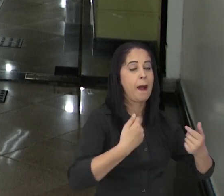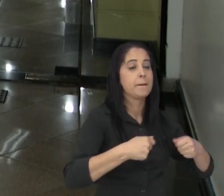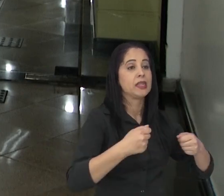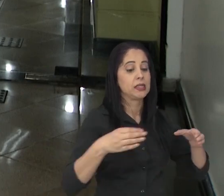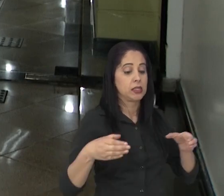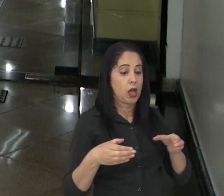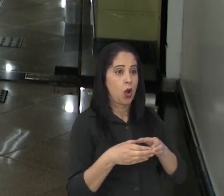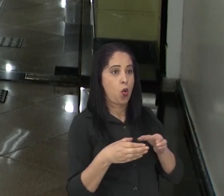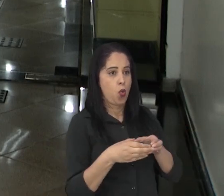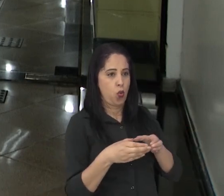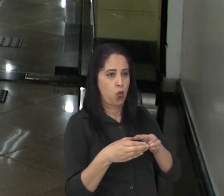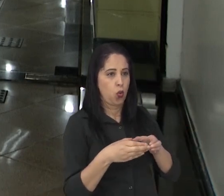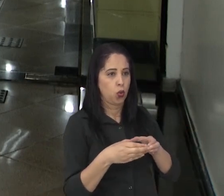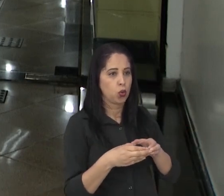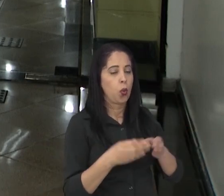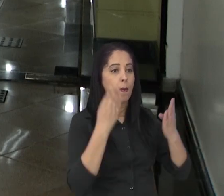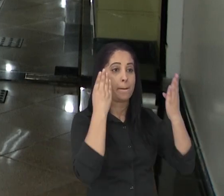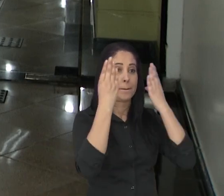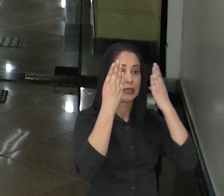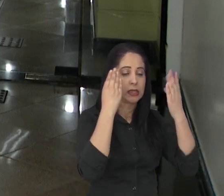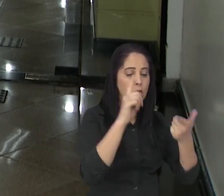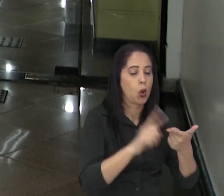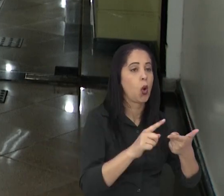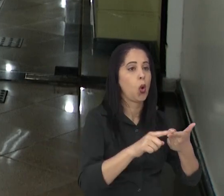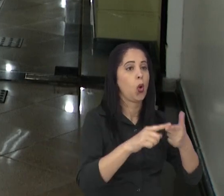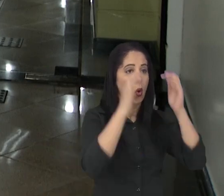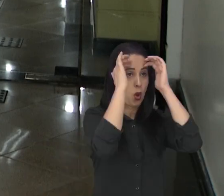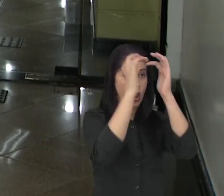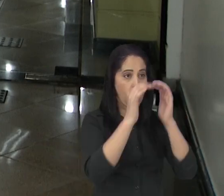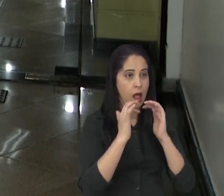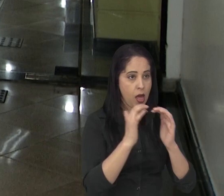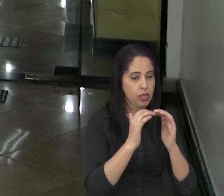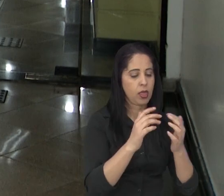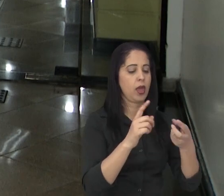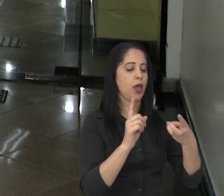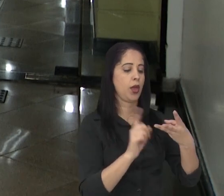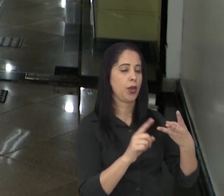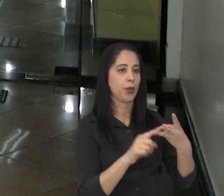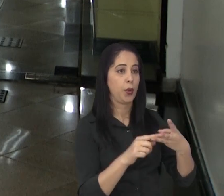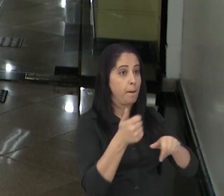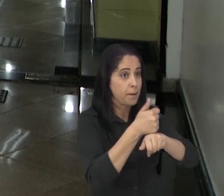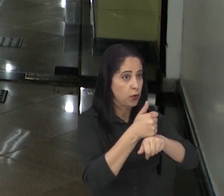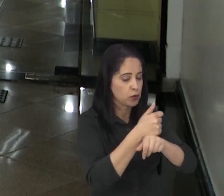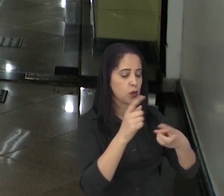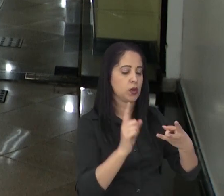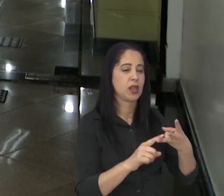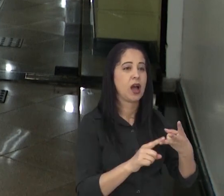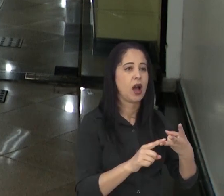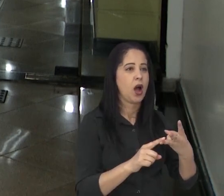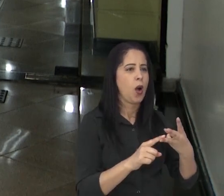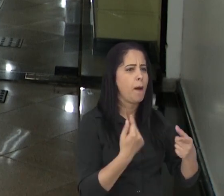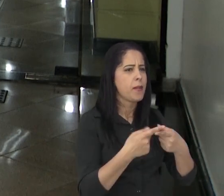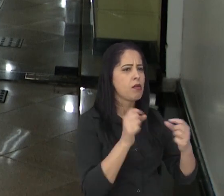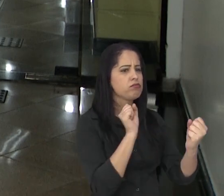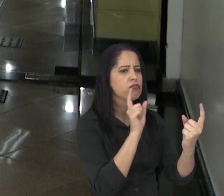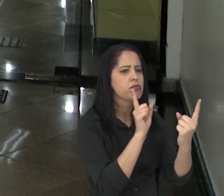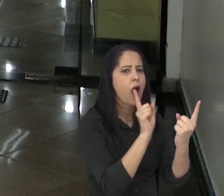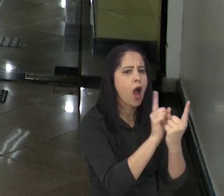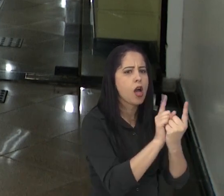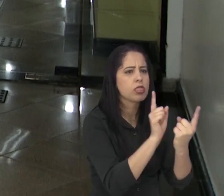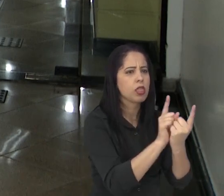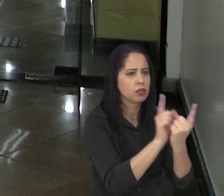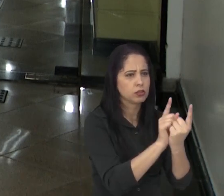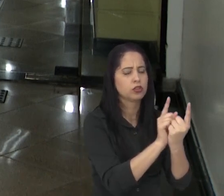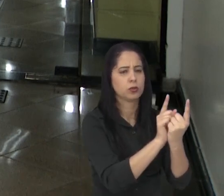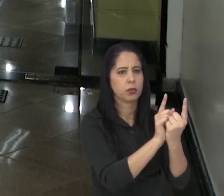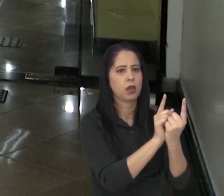municipal tenha uma equipe multidisciplinar, que tenha psicólogo, neurologista, né, para acompanhar